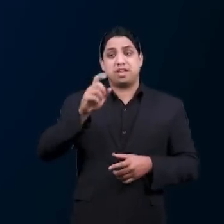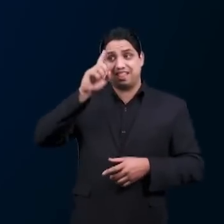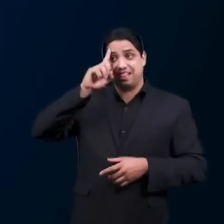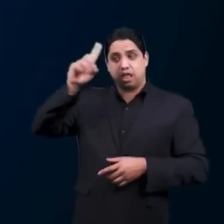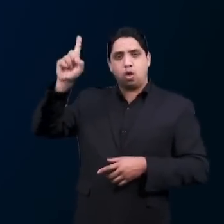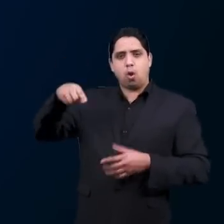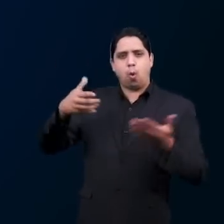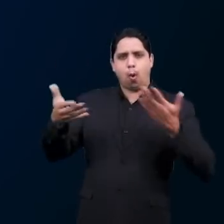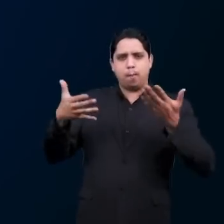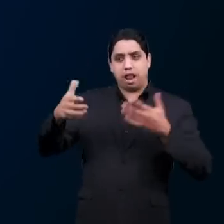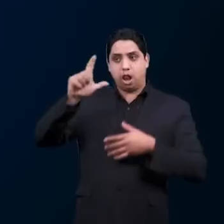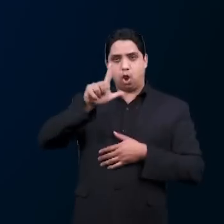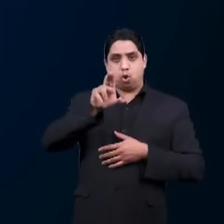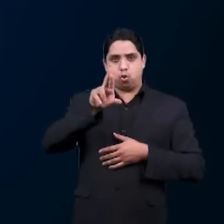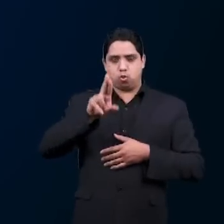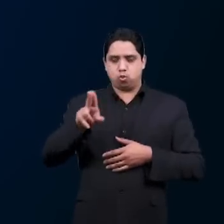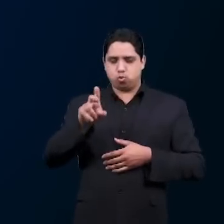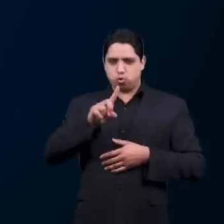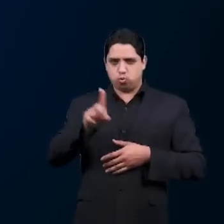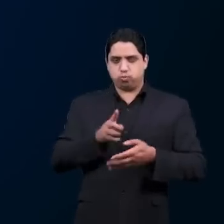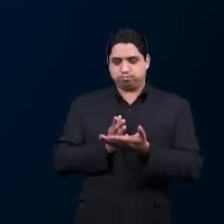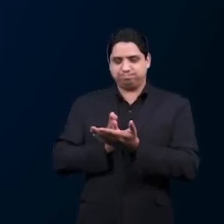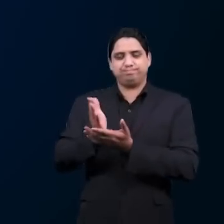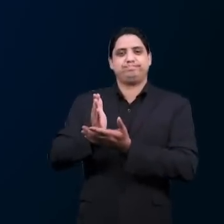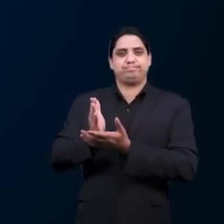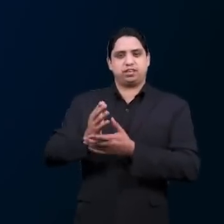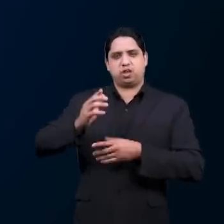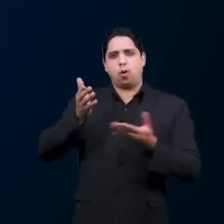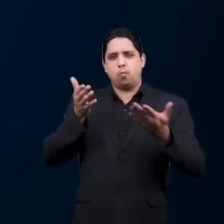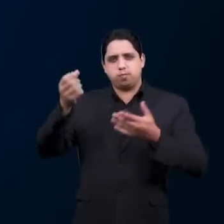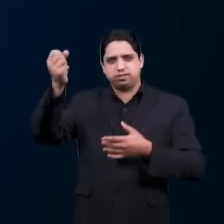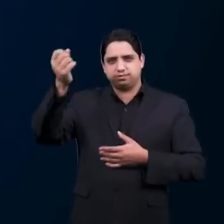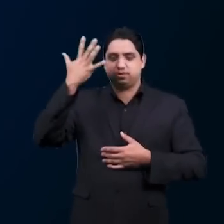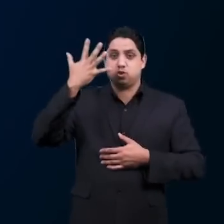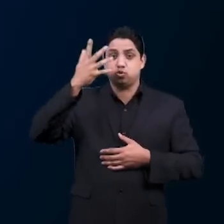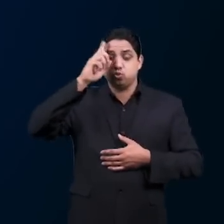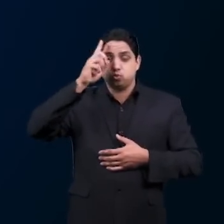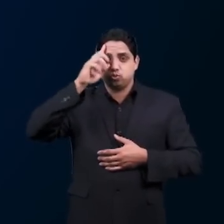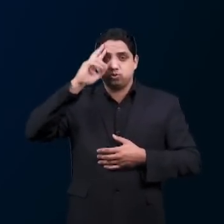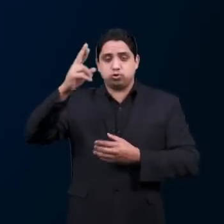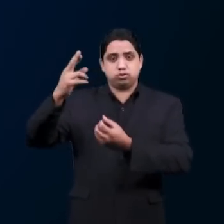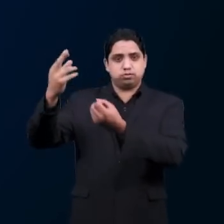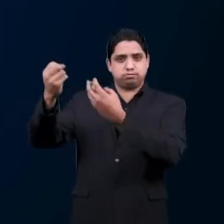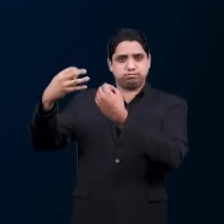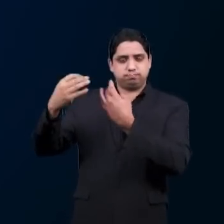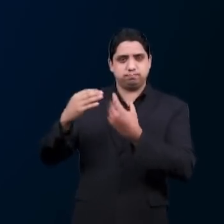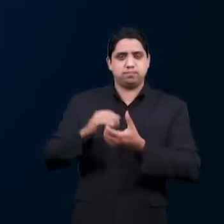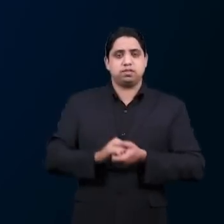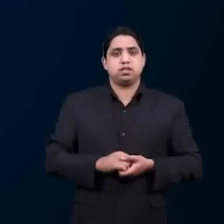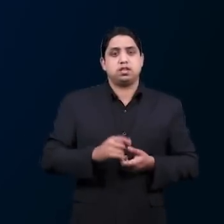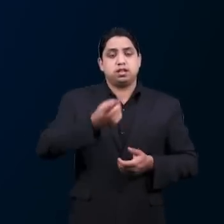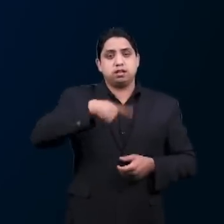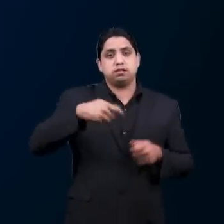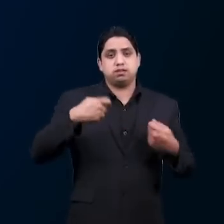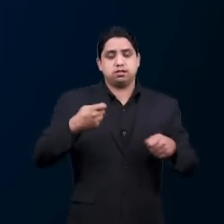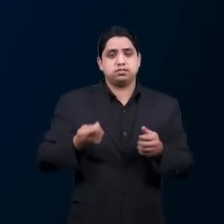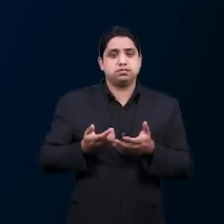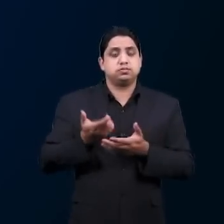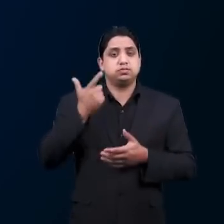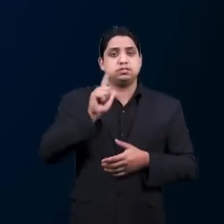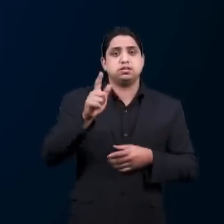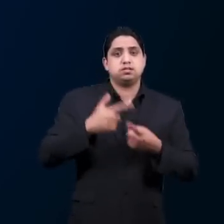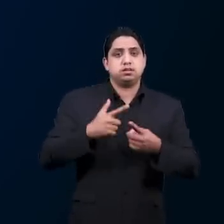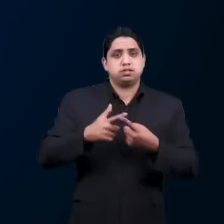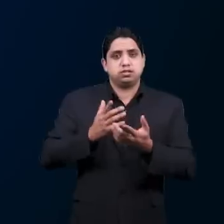E o Senhor a cada dia tem nos ensinado isso. Por onde devemos ir, como seguir, porque nós estamos no